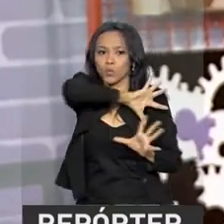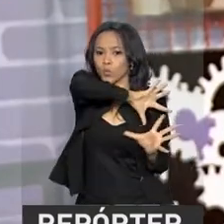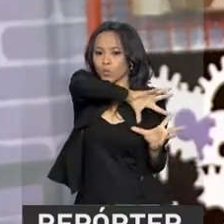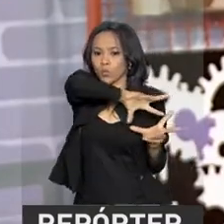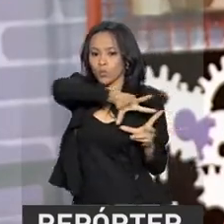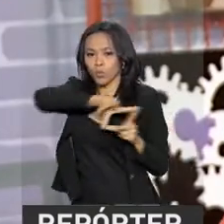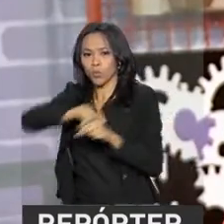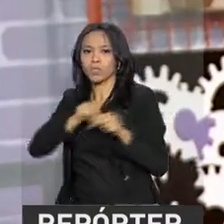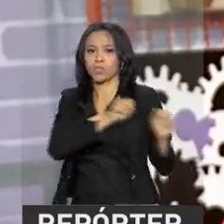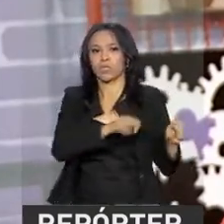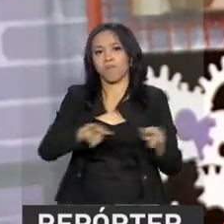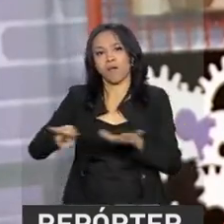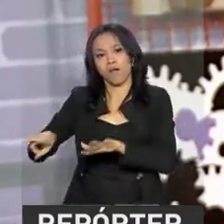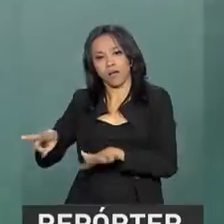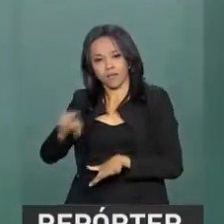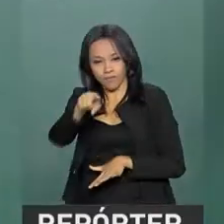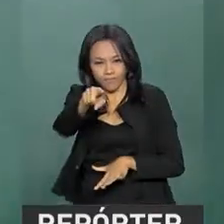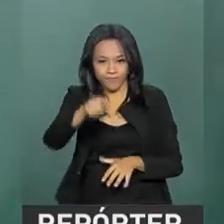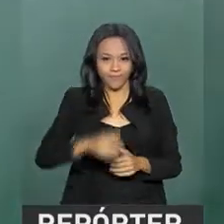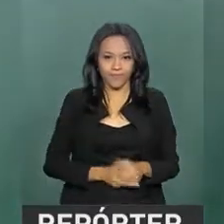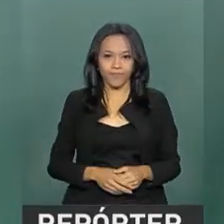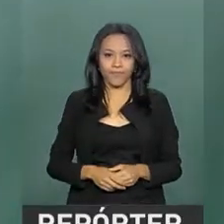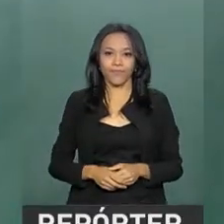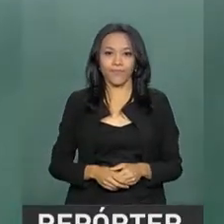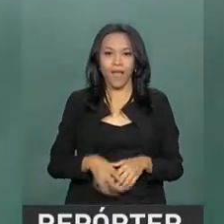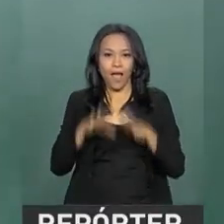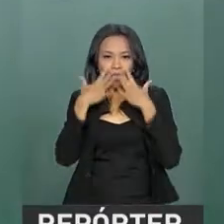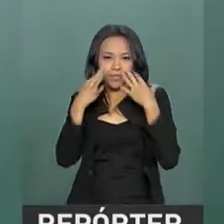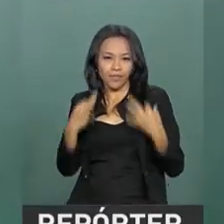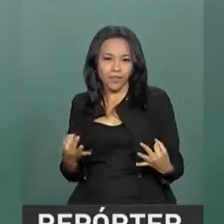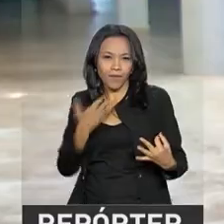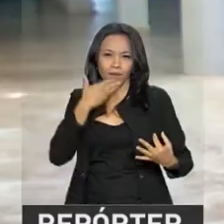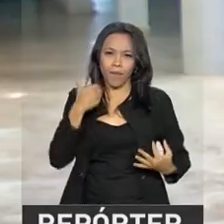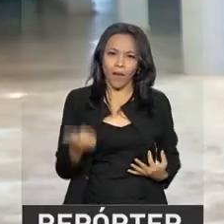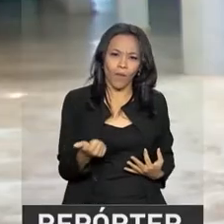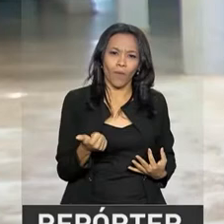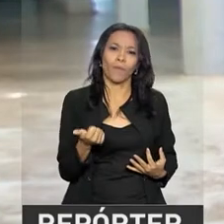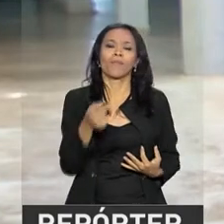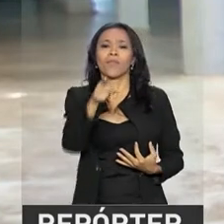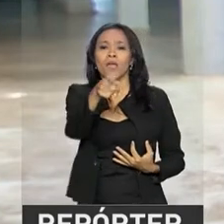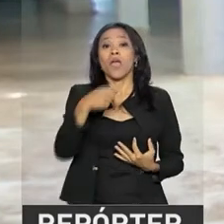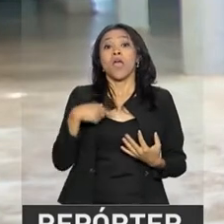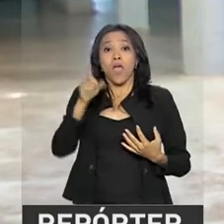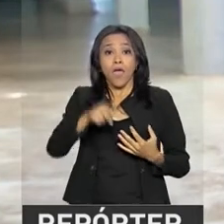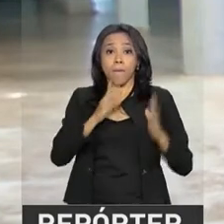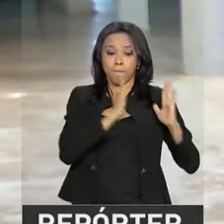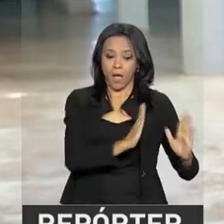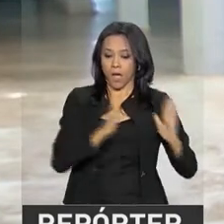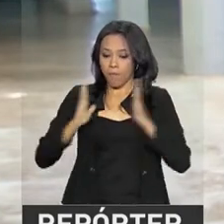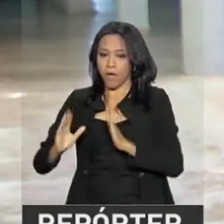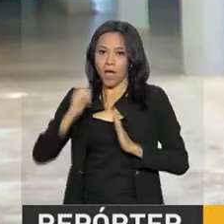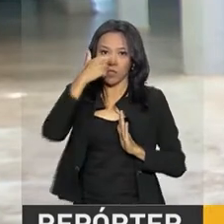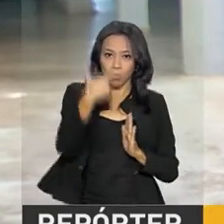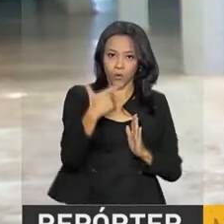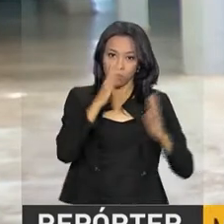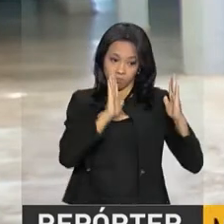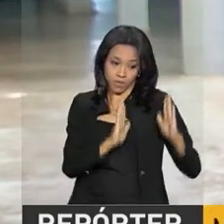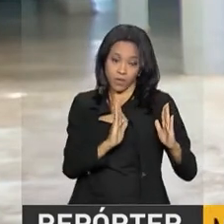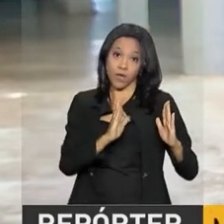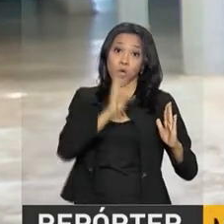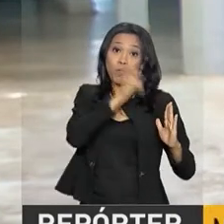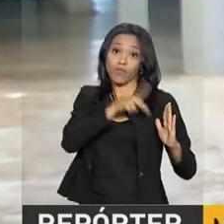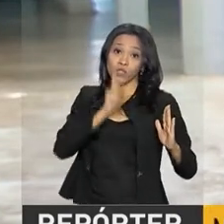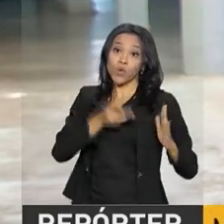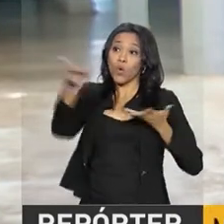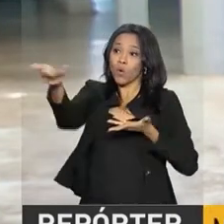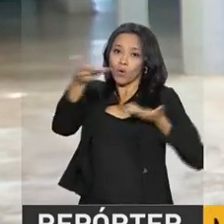da semana fique ligado e o que já era bom vai ficar melhor a ele o programa é dividido em dois blocos no primeiro um professor